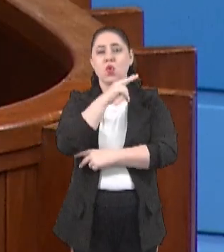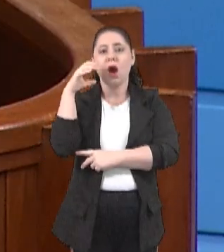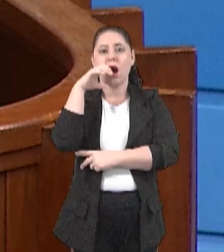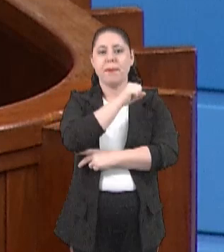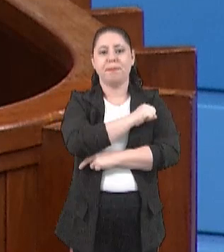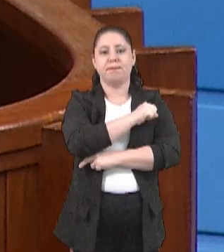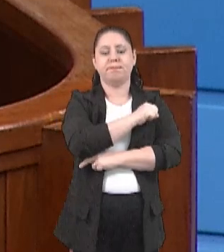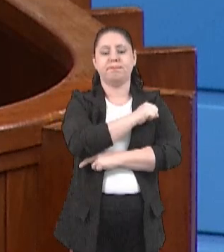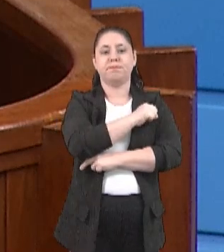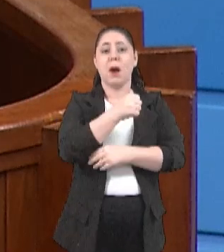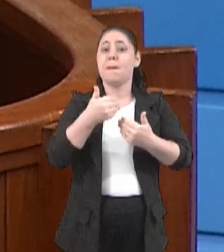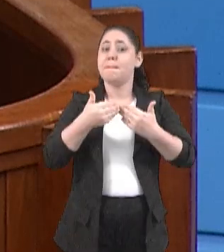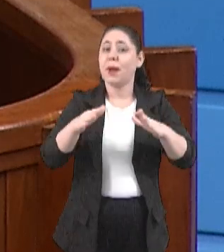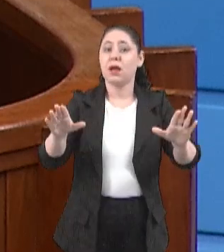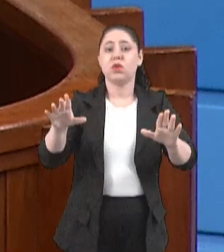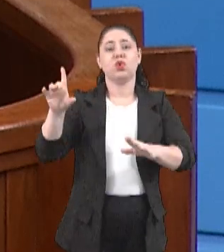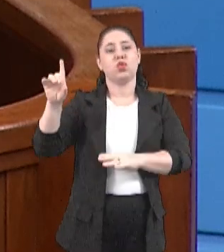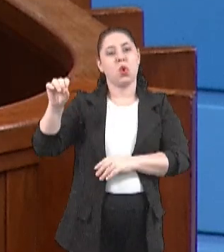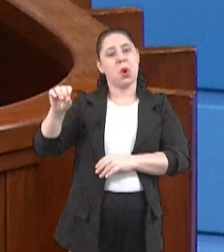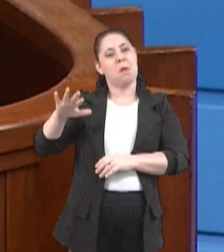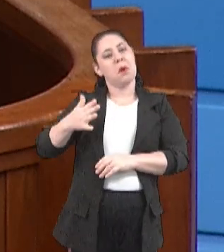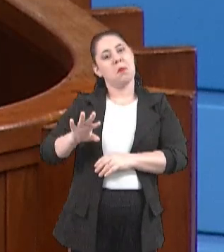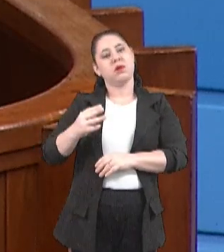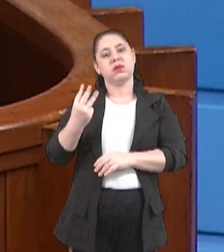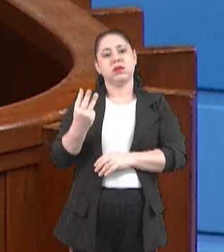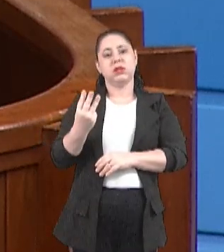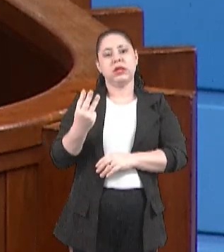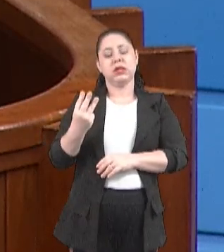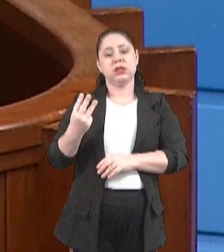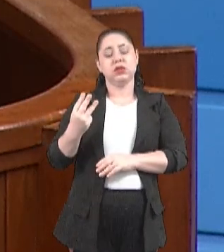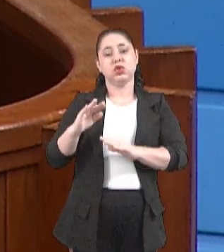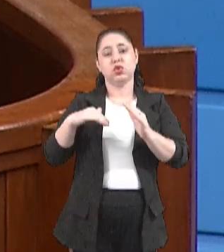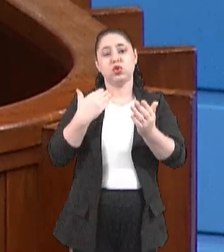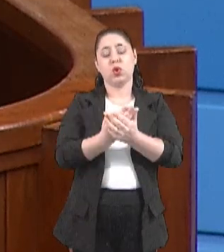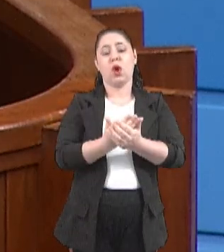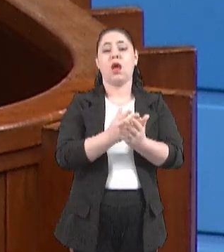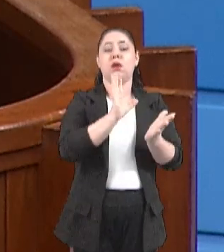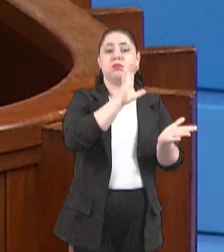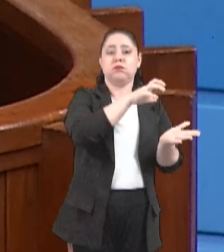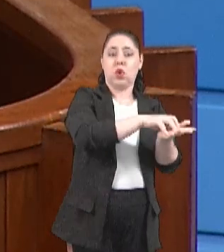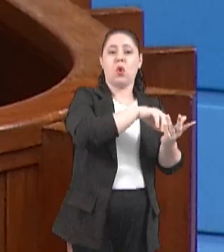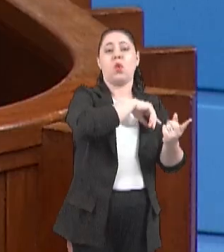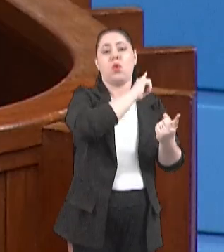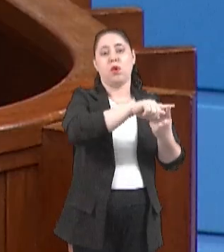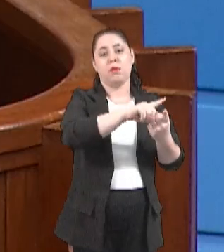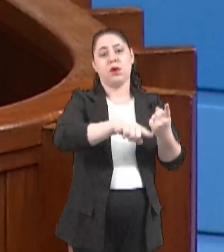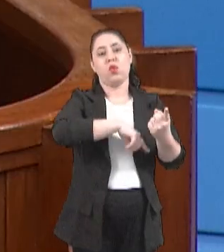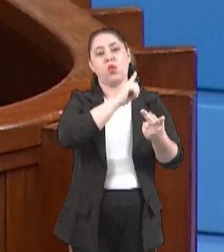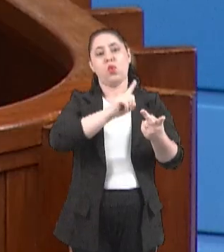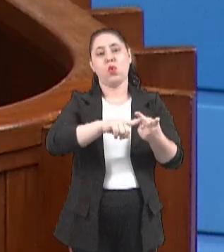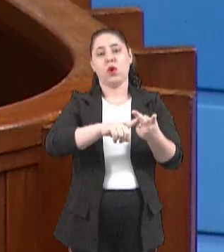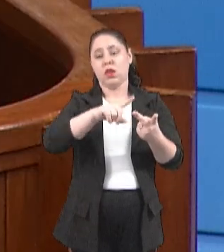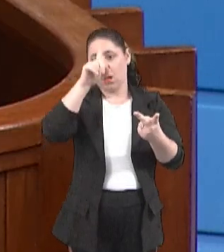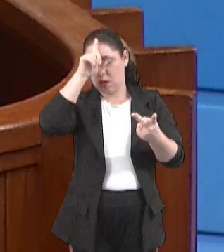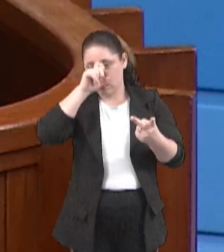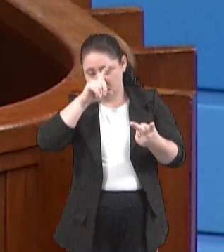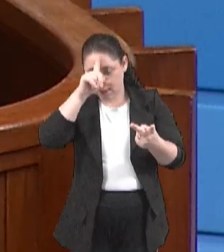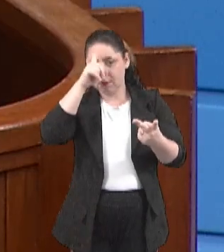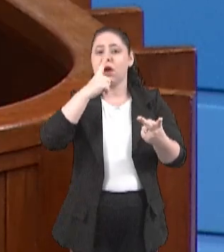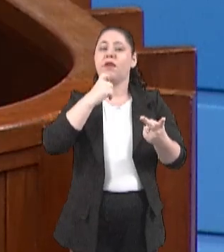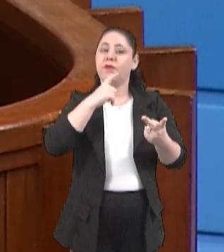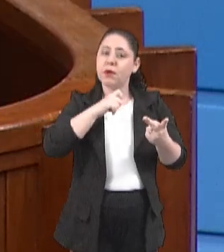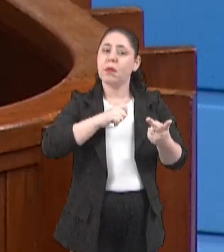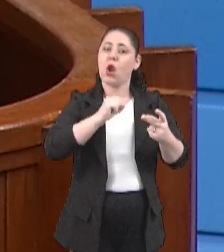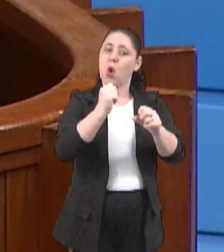urgentemente abrir em Dourados pelo menos 3 escolas. Uma na aldeia, uma na região do Hospital Regional, que